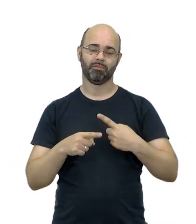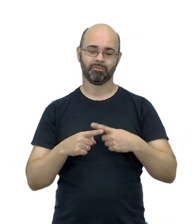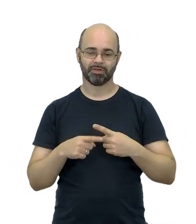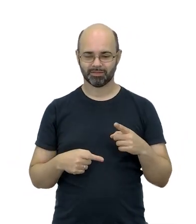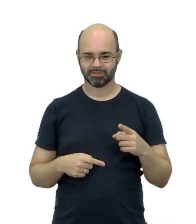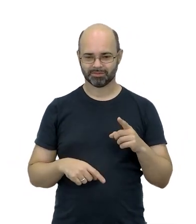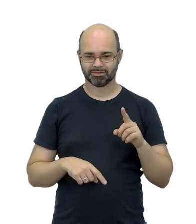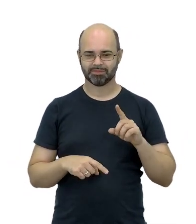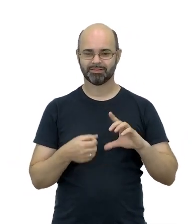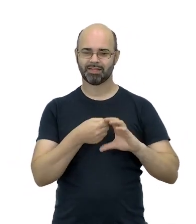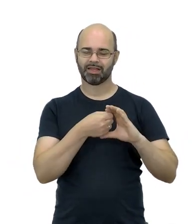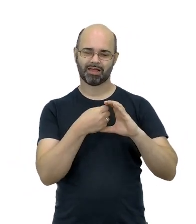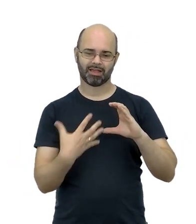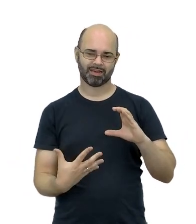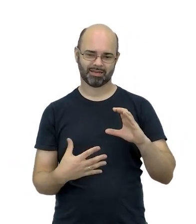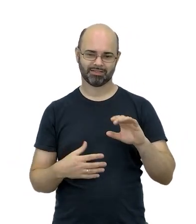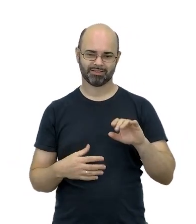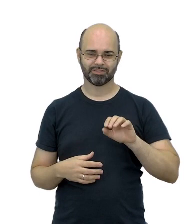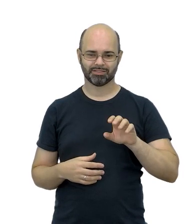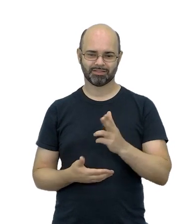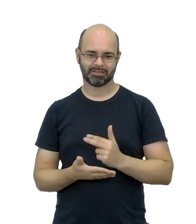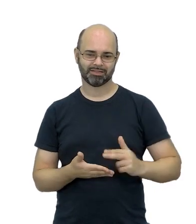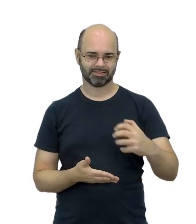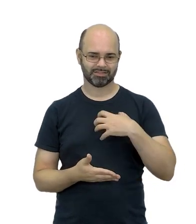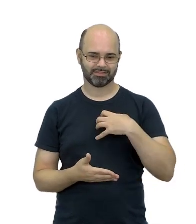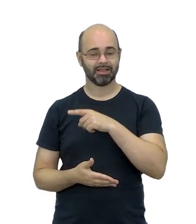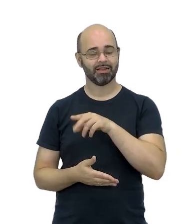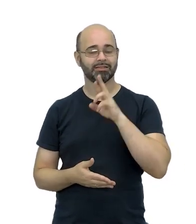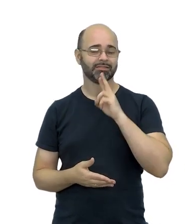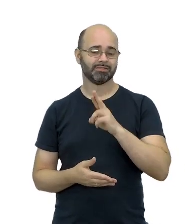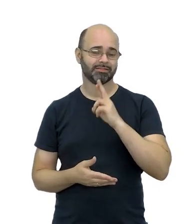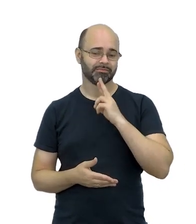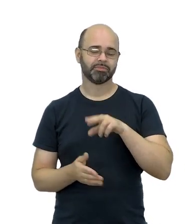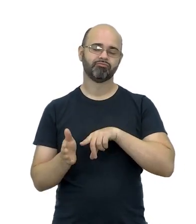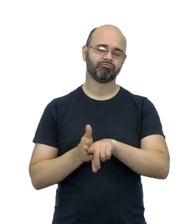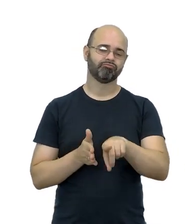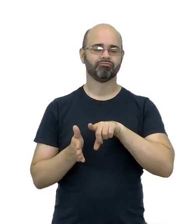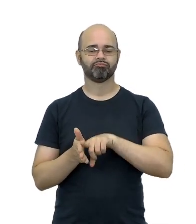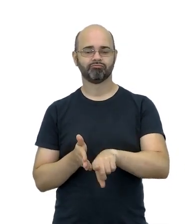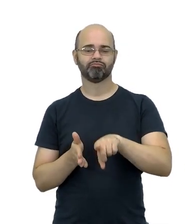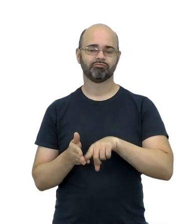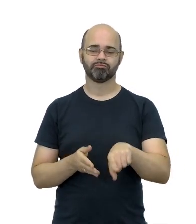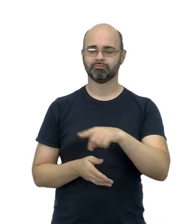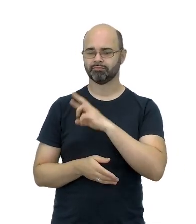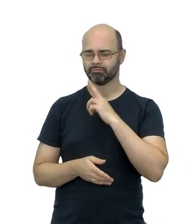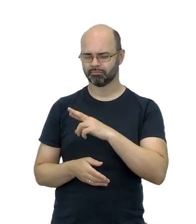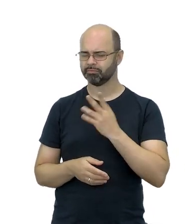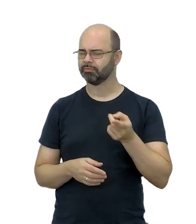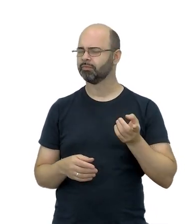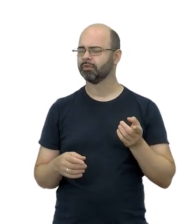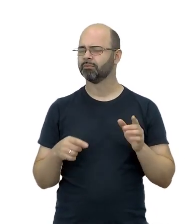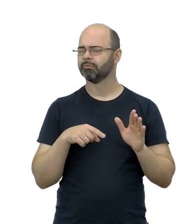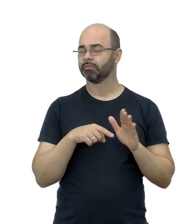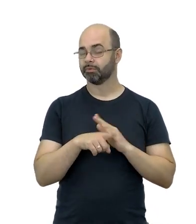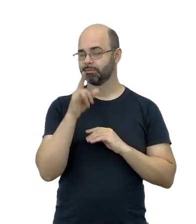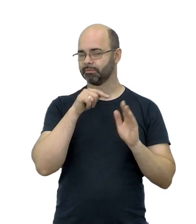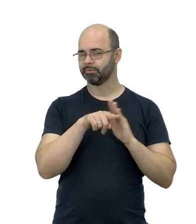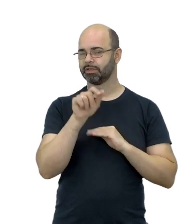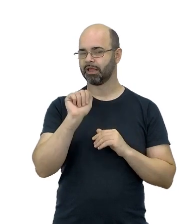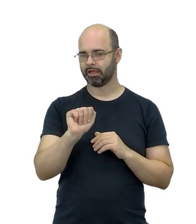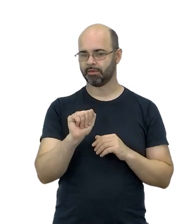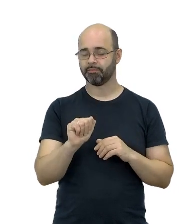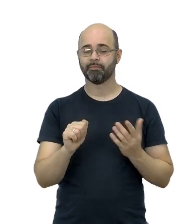dessas características das figuras, que eles vão respondendo às questões que vão sendo colocadas. Todas as figuras, na questão A, todas as figuras